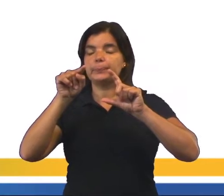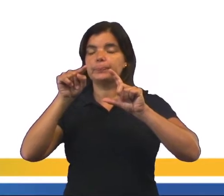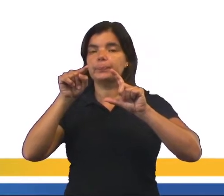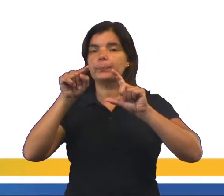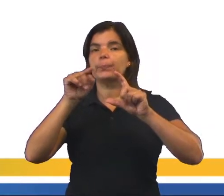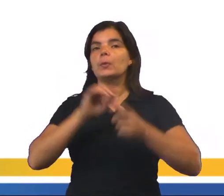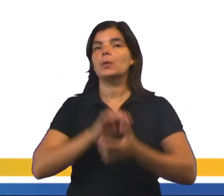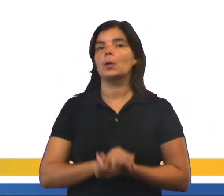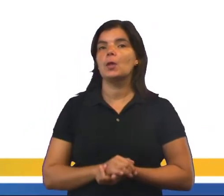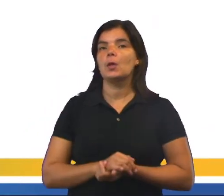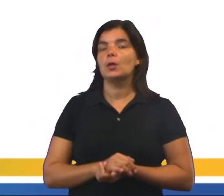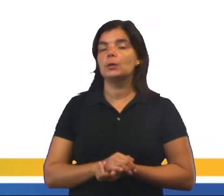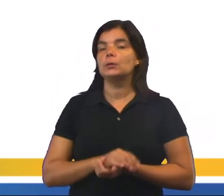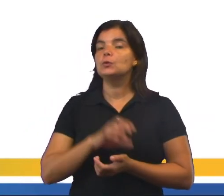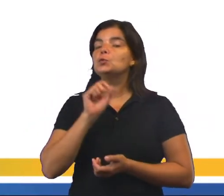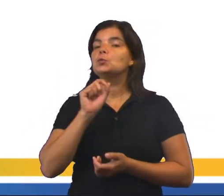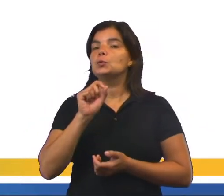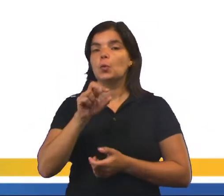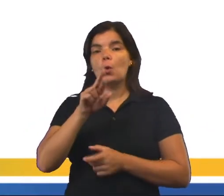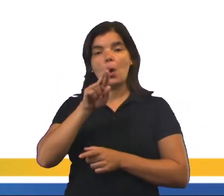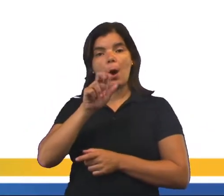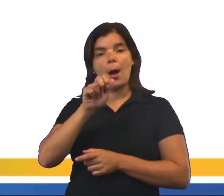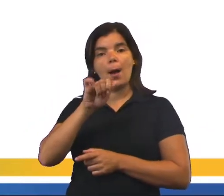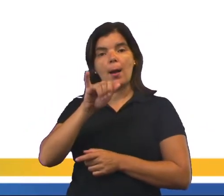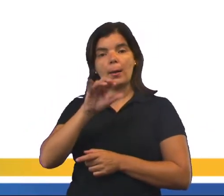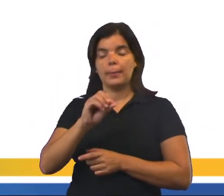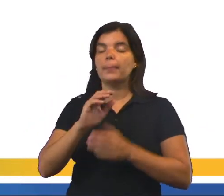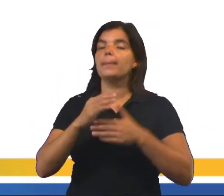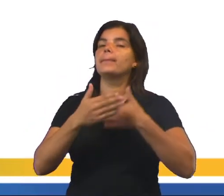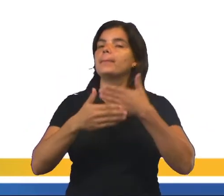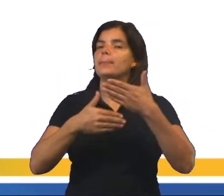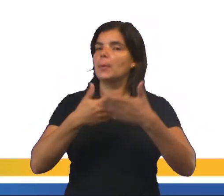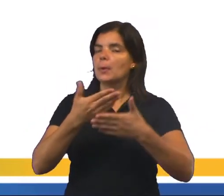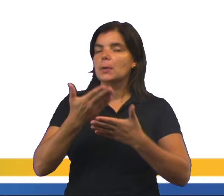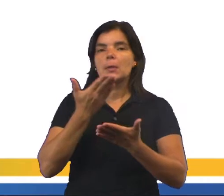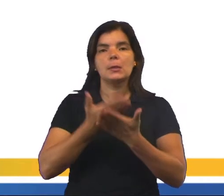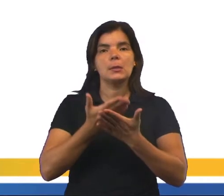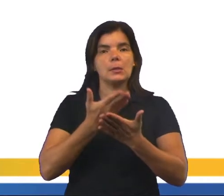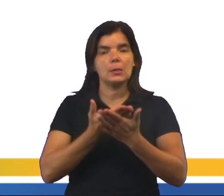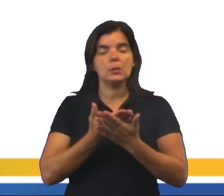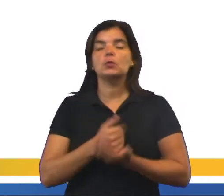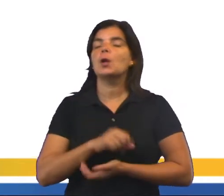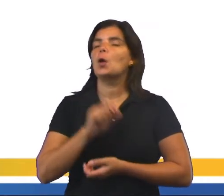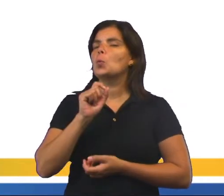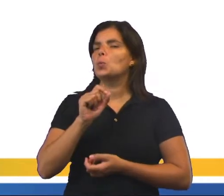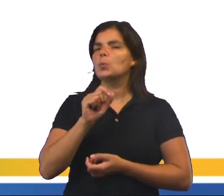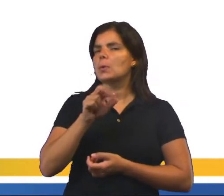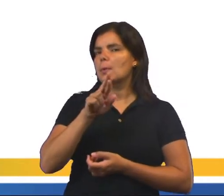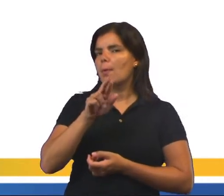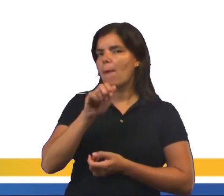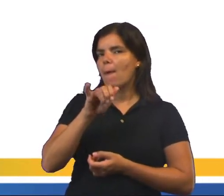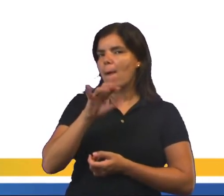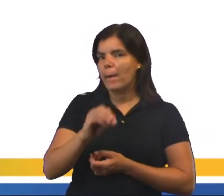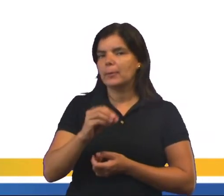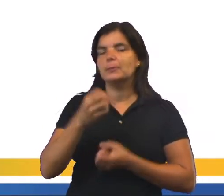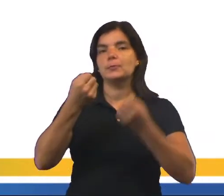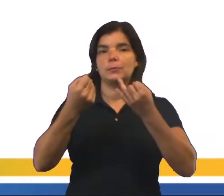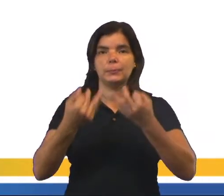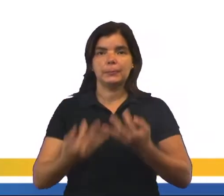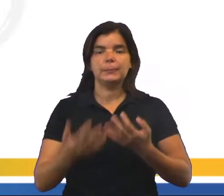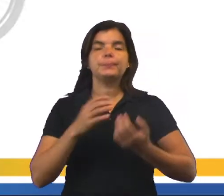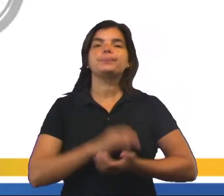esse ponto, eu tenho um segmento que eu vou chamar de raio. Mais à frente vamos entender melhor o que é esse raio, conceito. Tá?